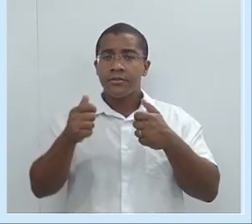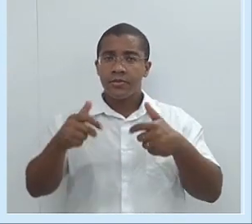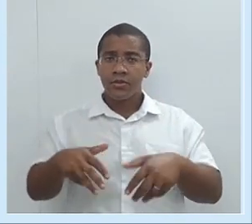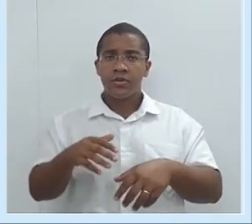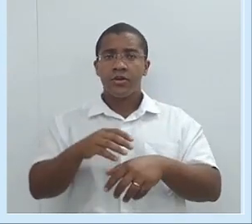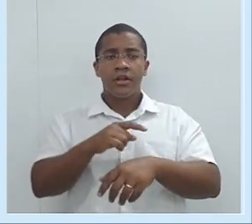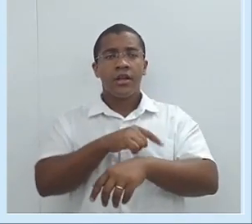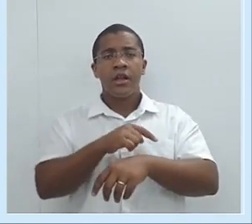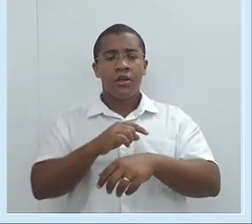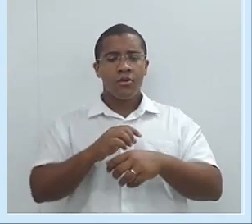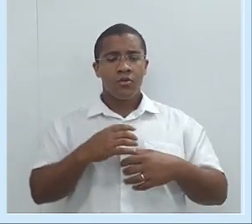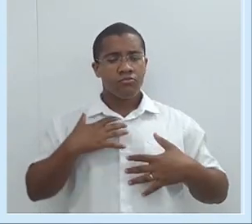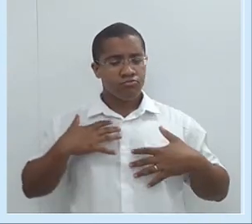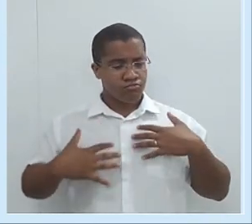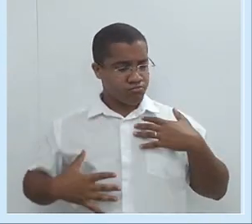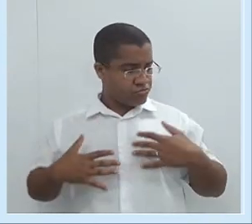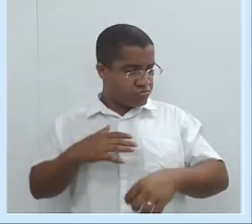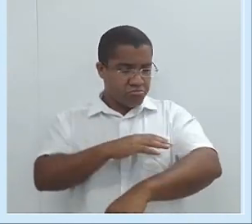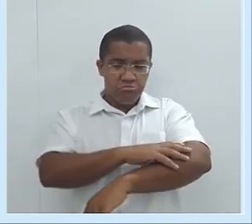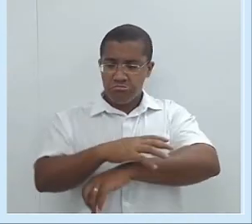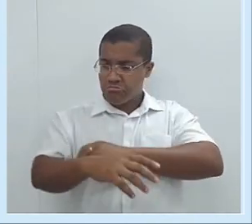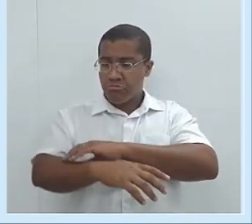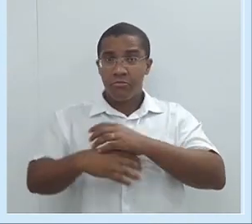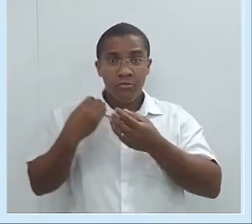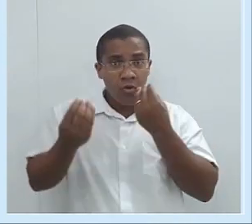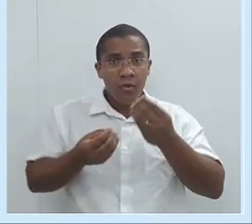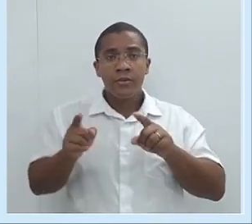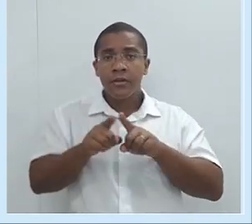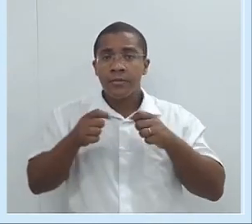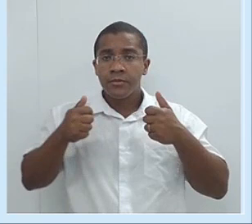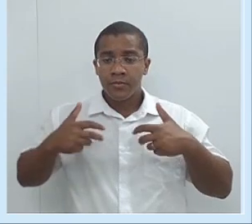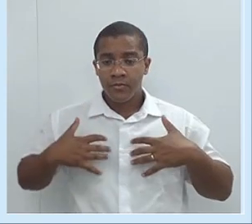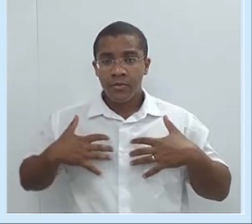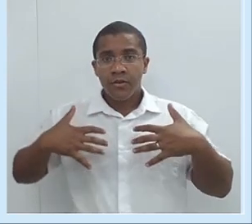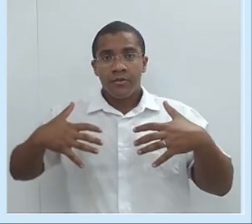os músculos eles se comportavam e os pulmões